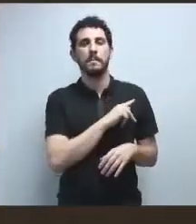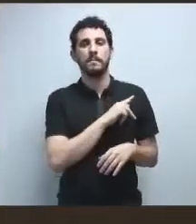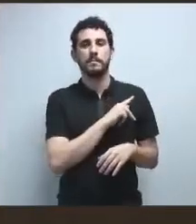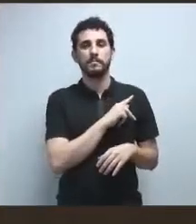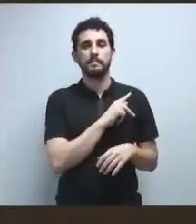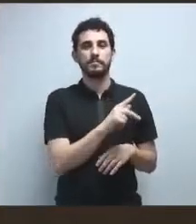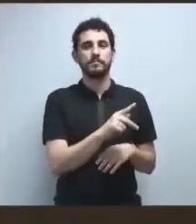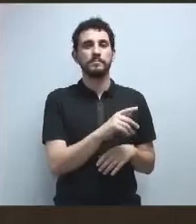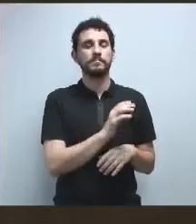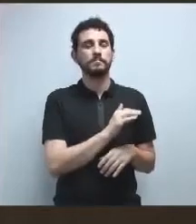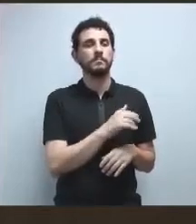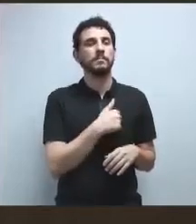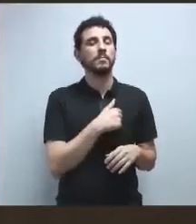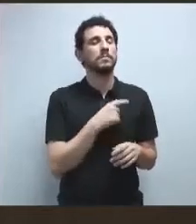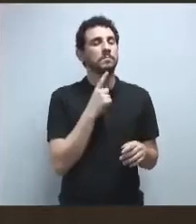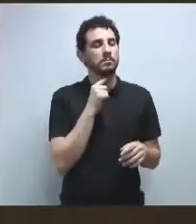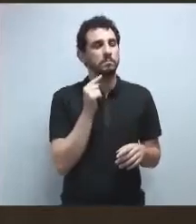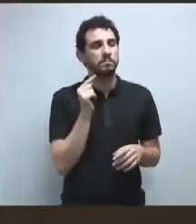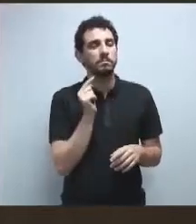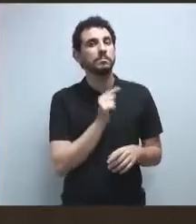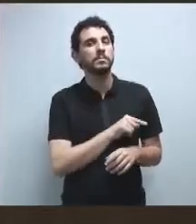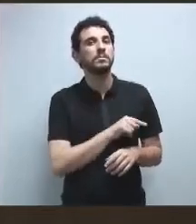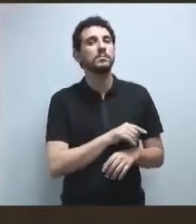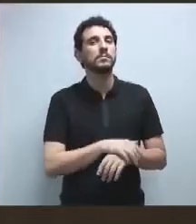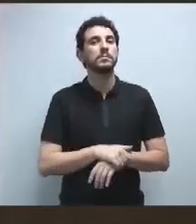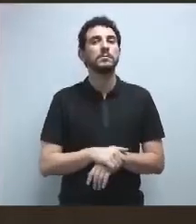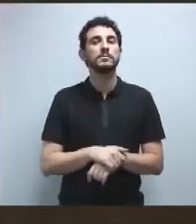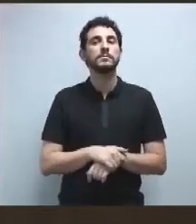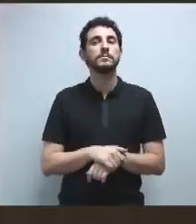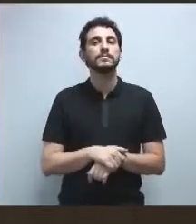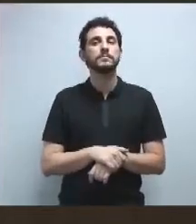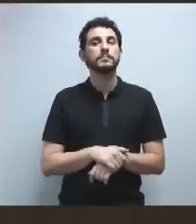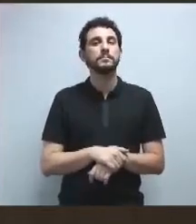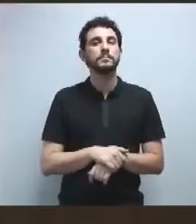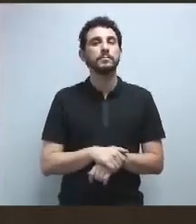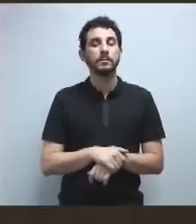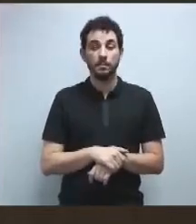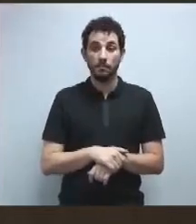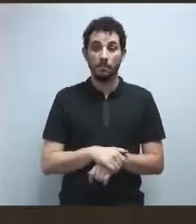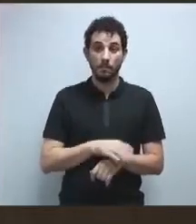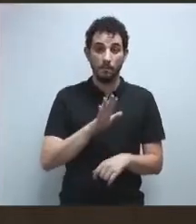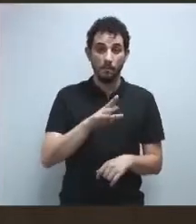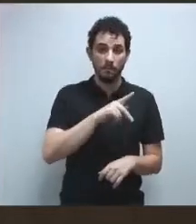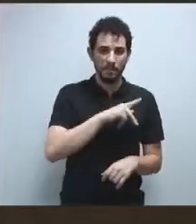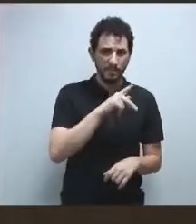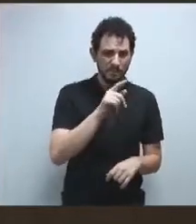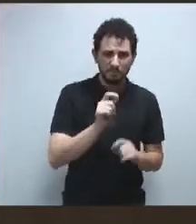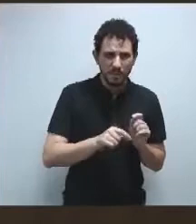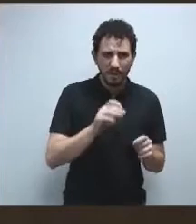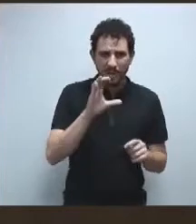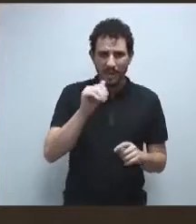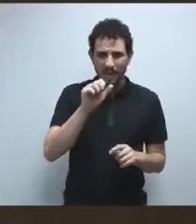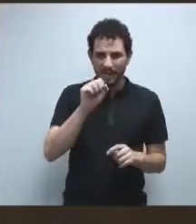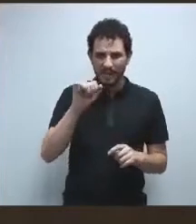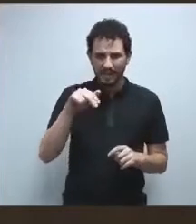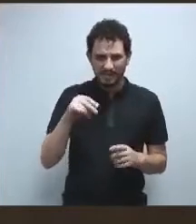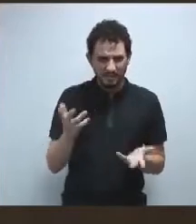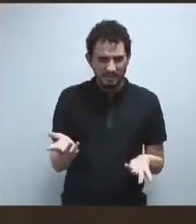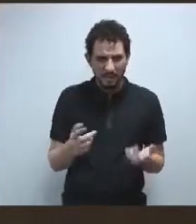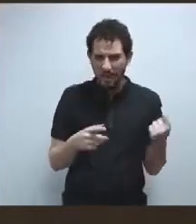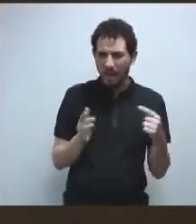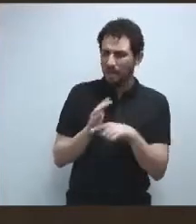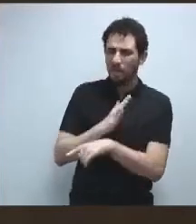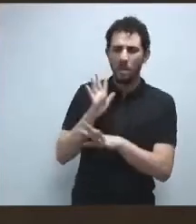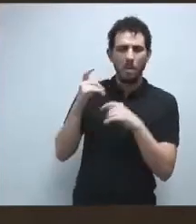de justiça eu estava à mesa pelo tema presidente e cassino foi não nos preocupe